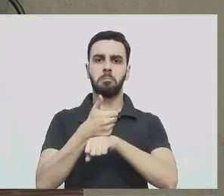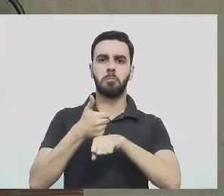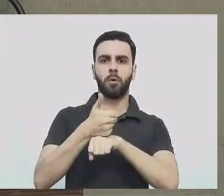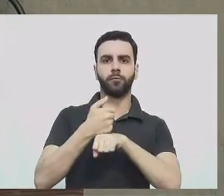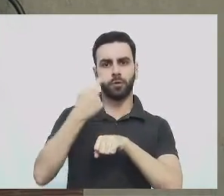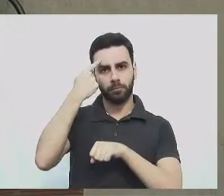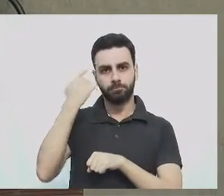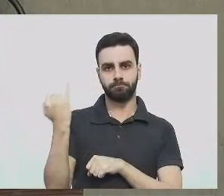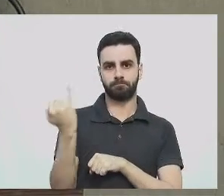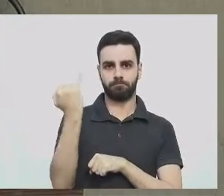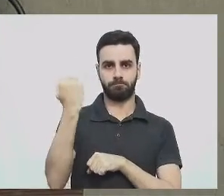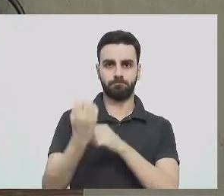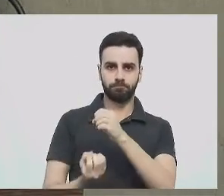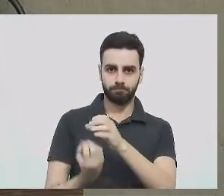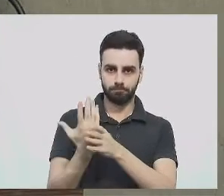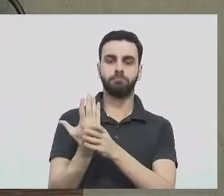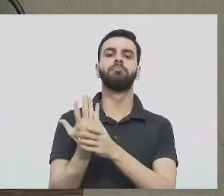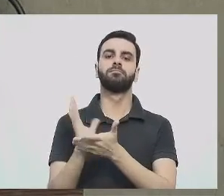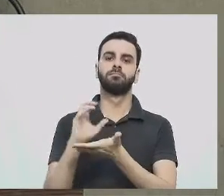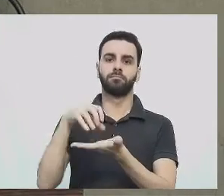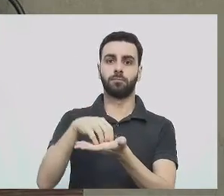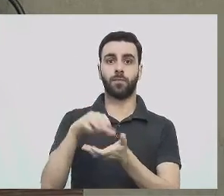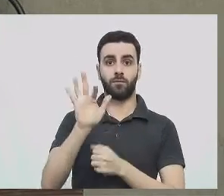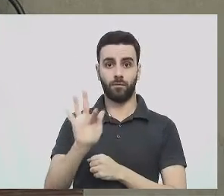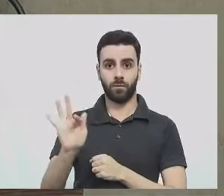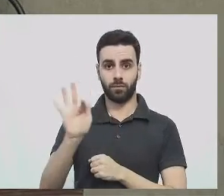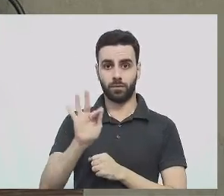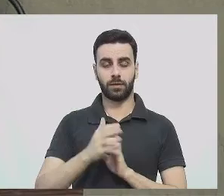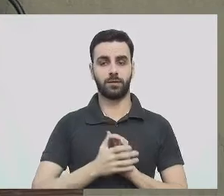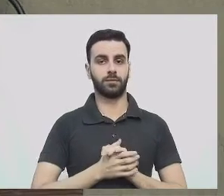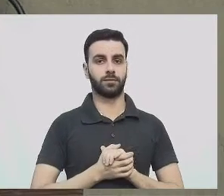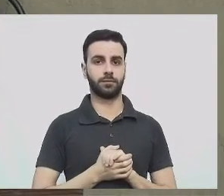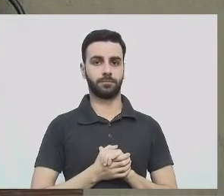ser útil na criação de uma faculdade.